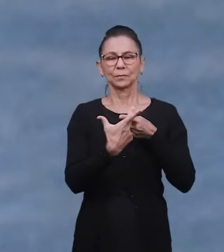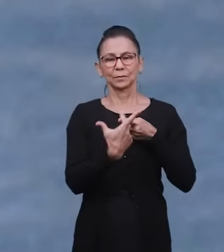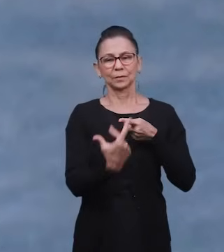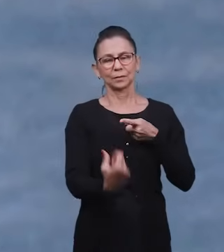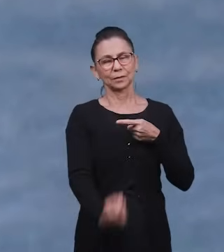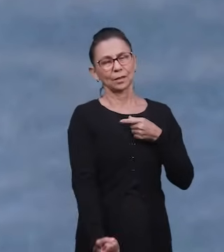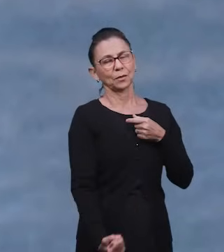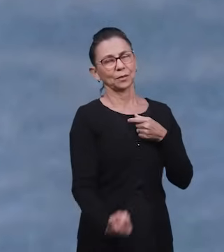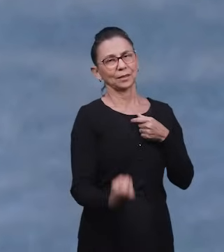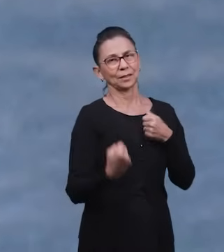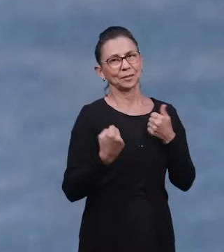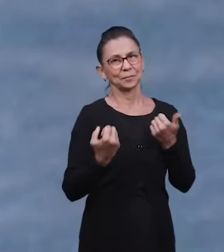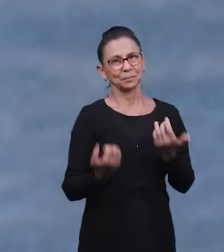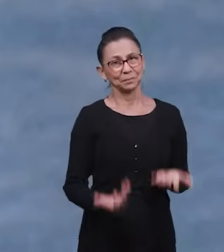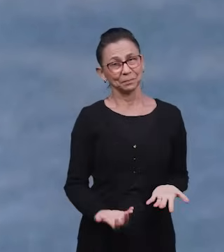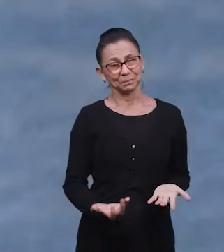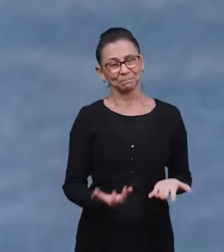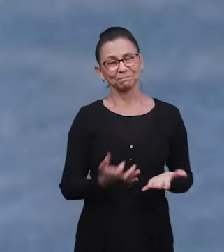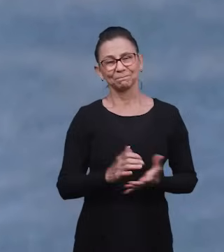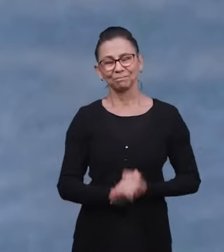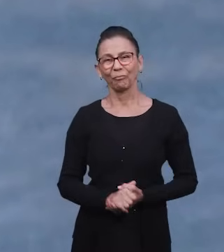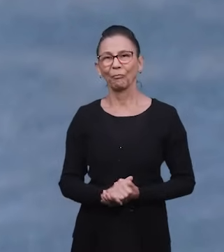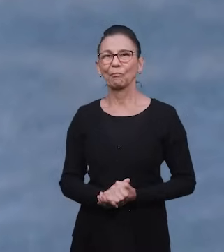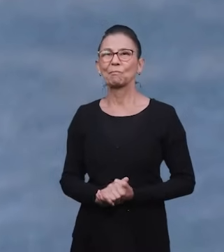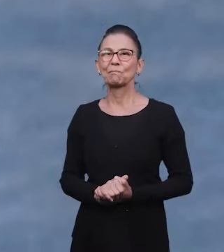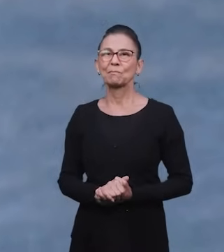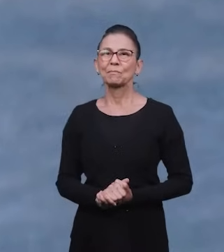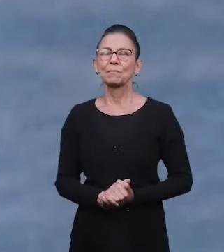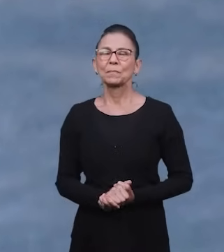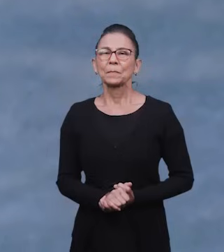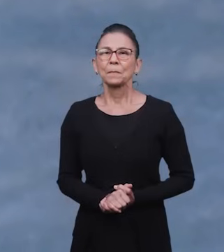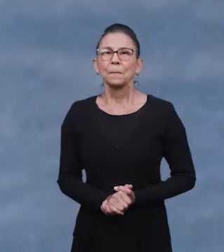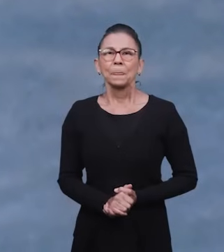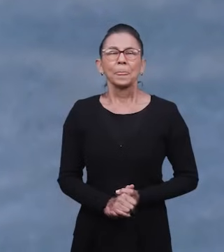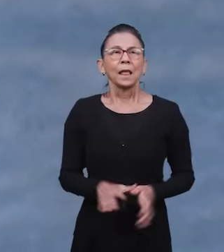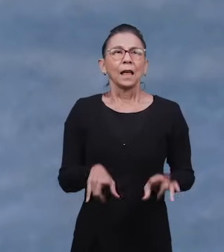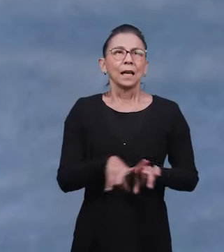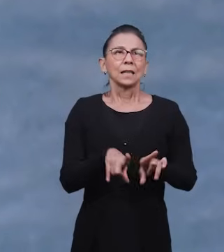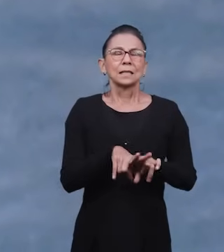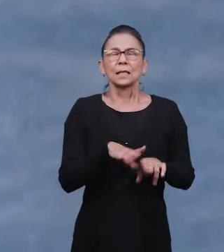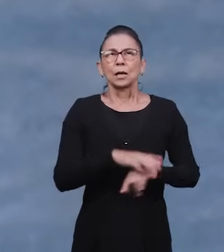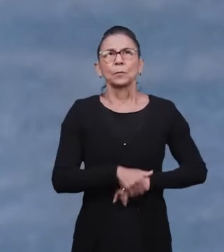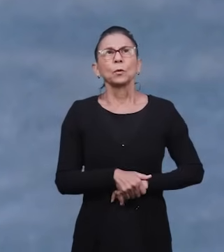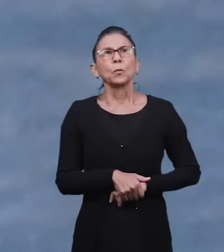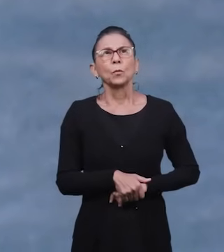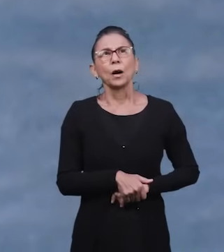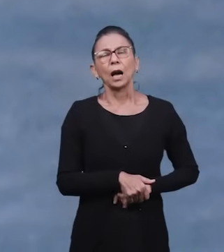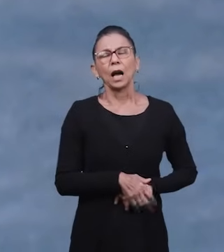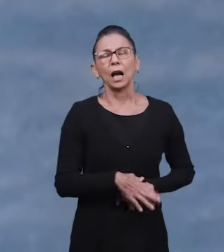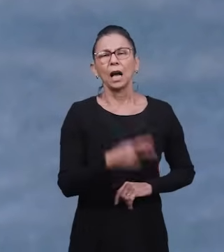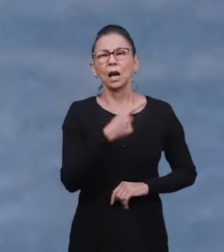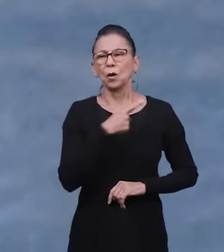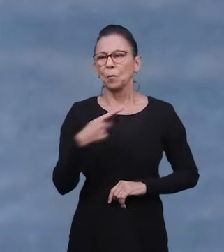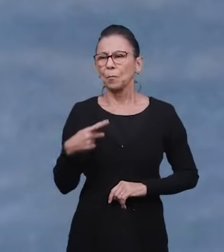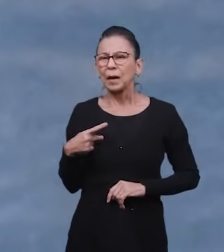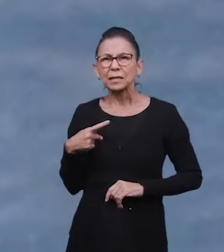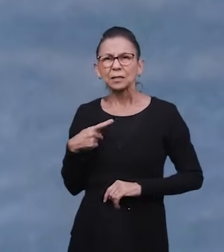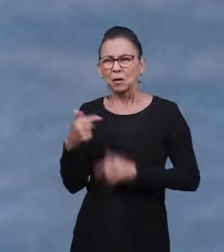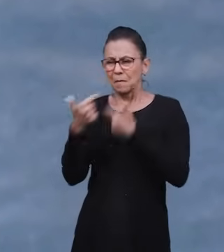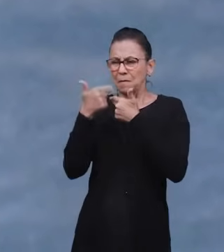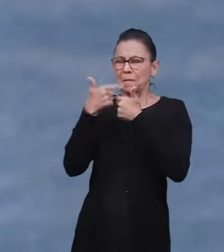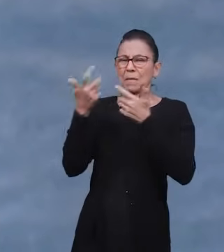derrota e aí é que acontece. É claro, agora se você quiser quais os fatores, eu sofri uma decepção, fui decepcionado com o